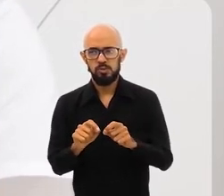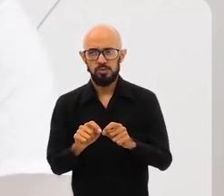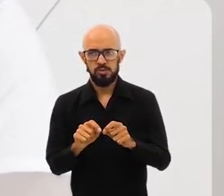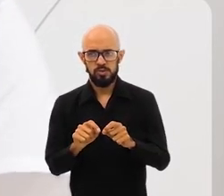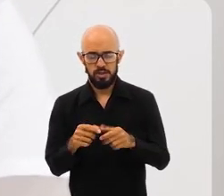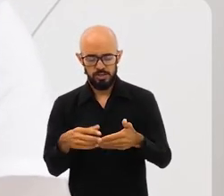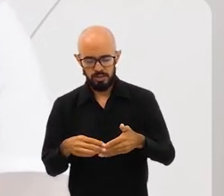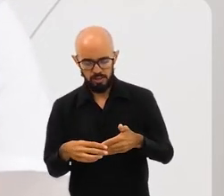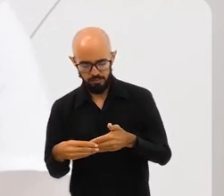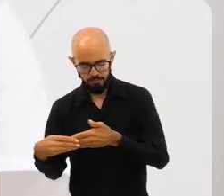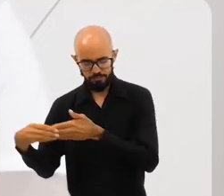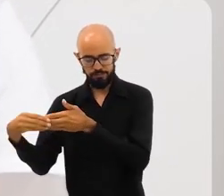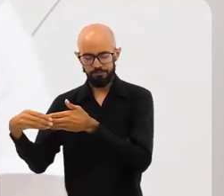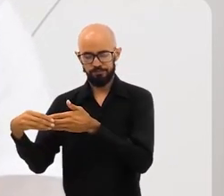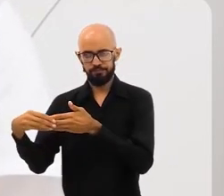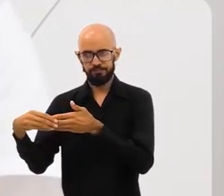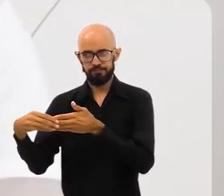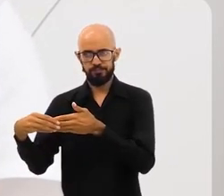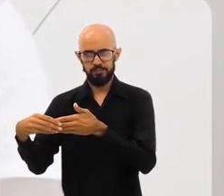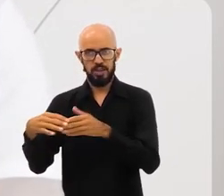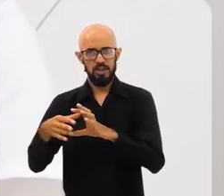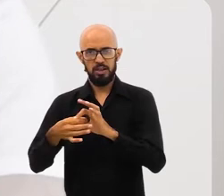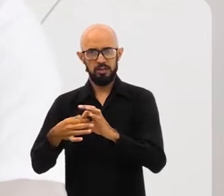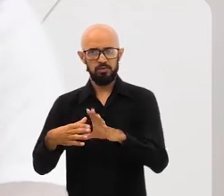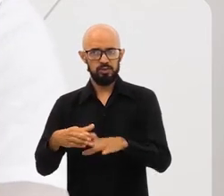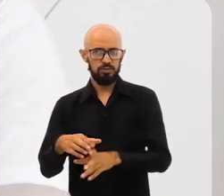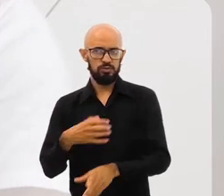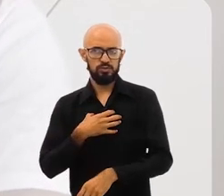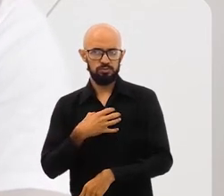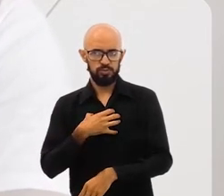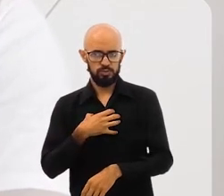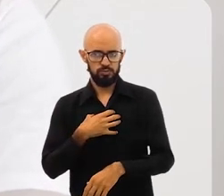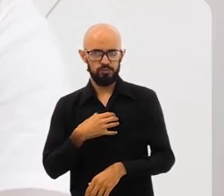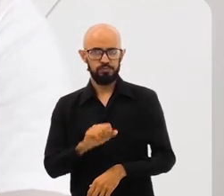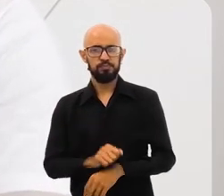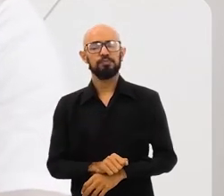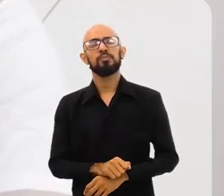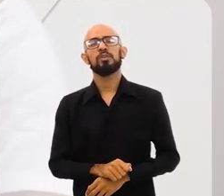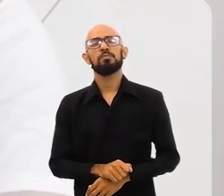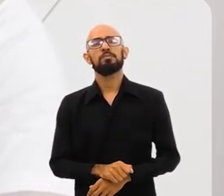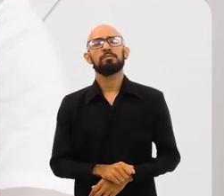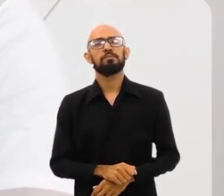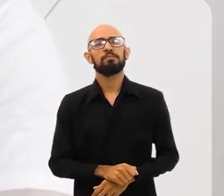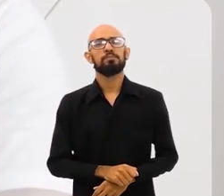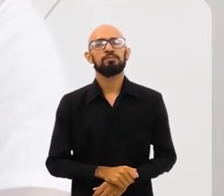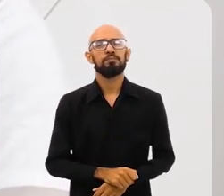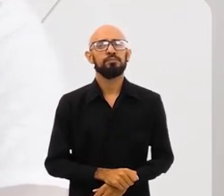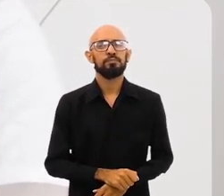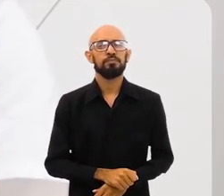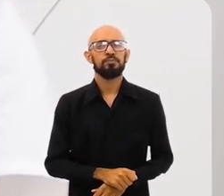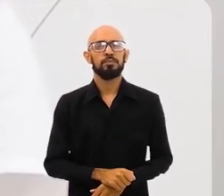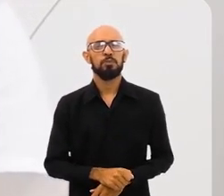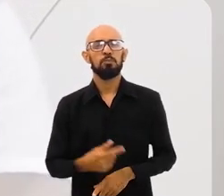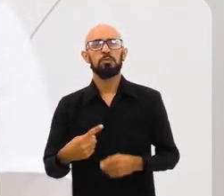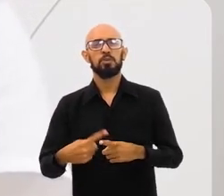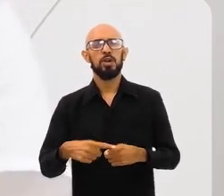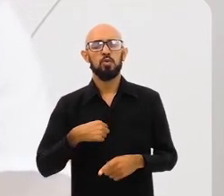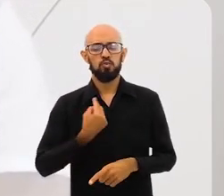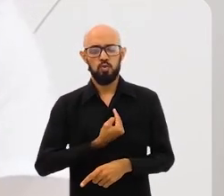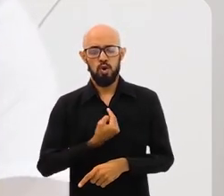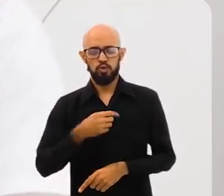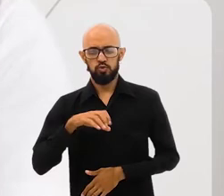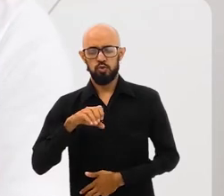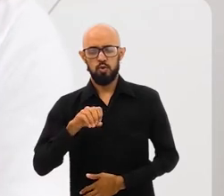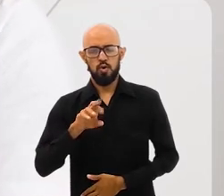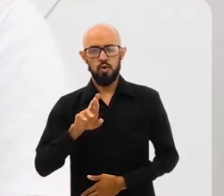não direciona essa pessoa com imparcialidade orunmilá que é o nosso grande orixá vão dizer assim é imparcial